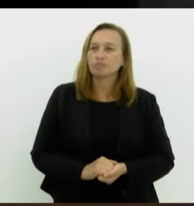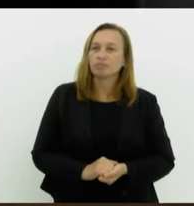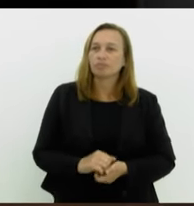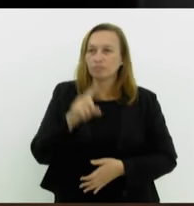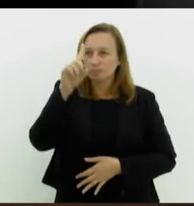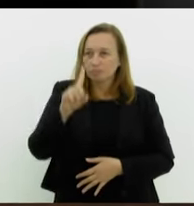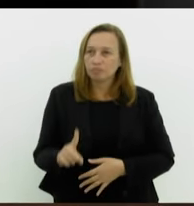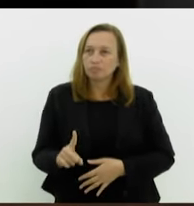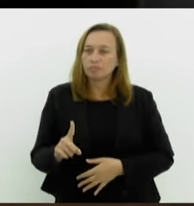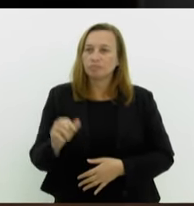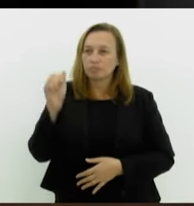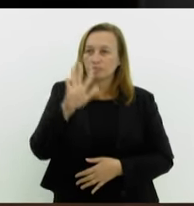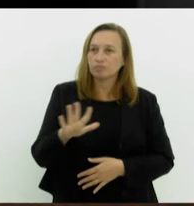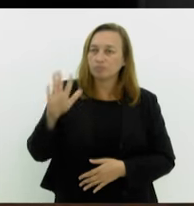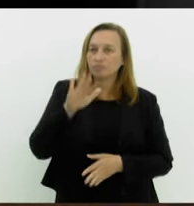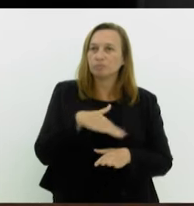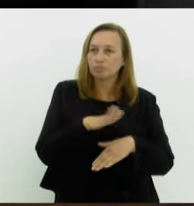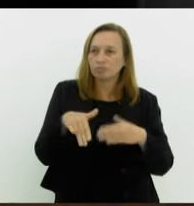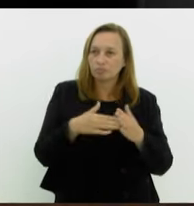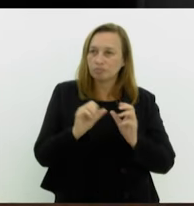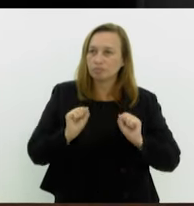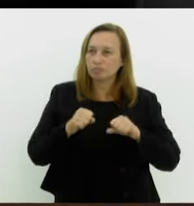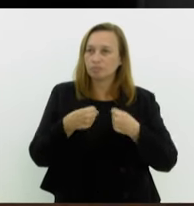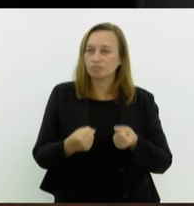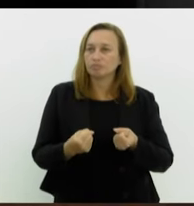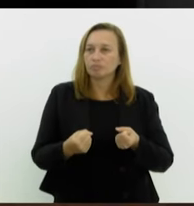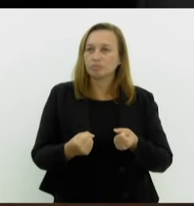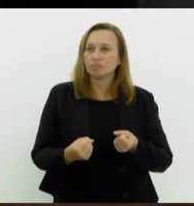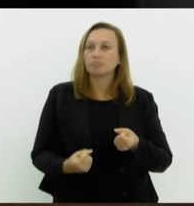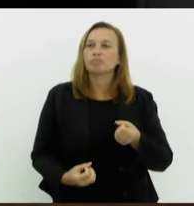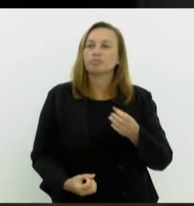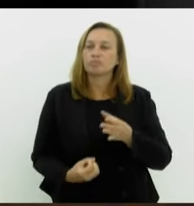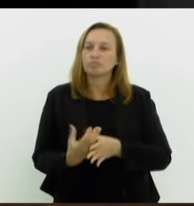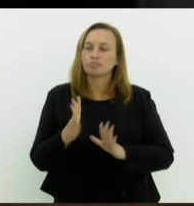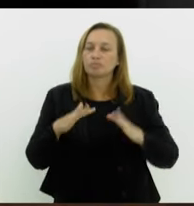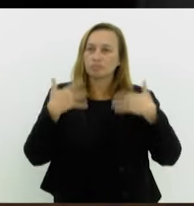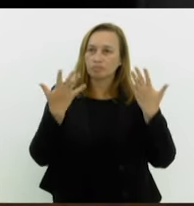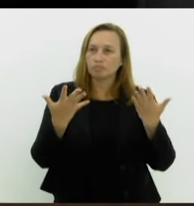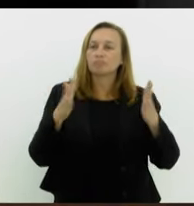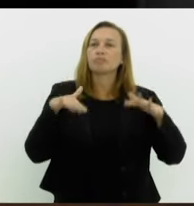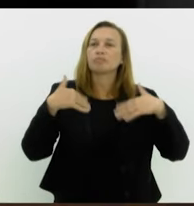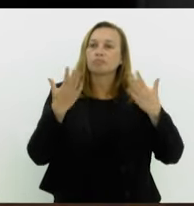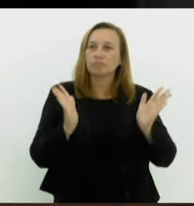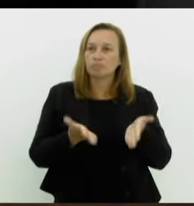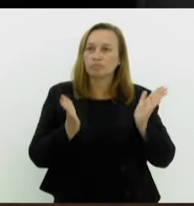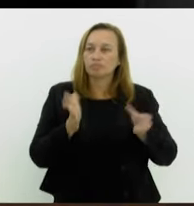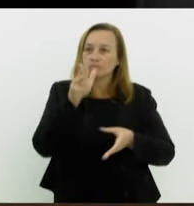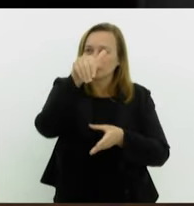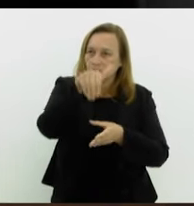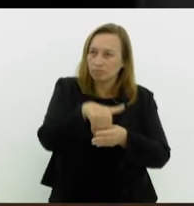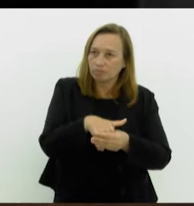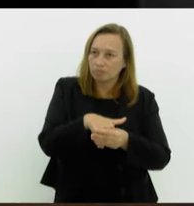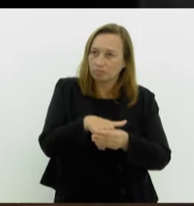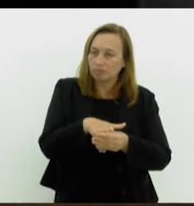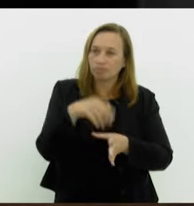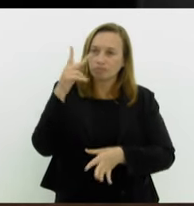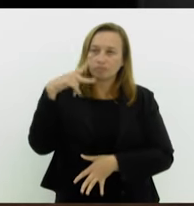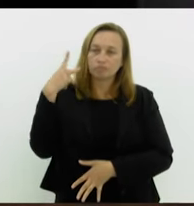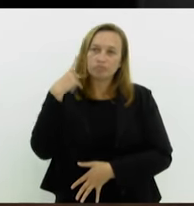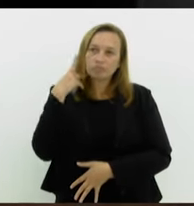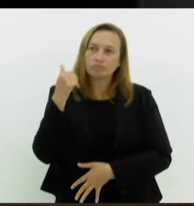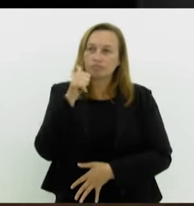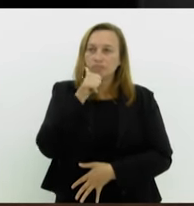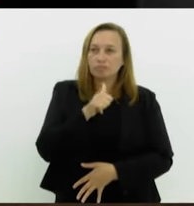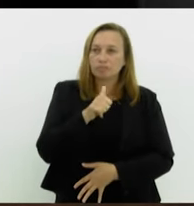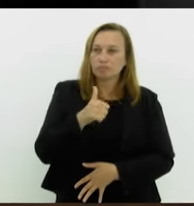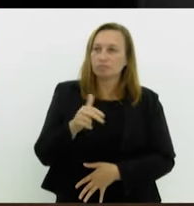diretor geral todos que se empenharam para realização desse evento agora vamos à votação da procuradora da mulher